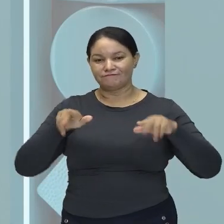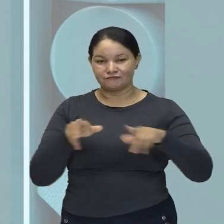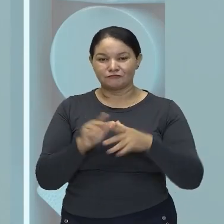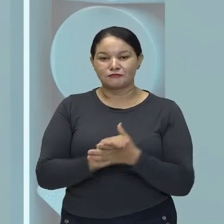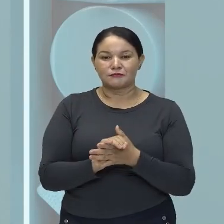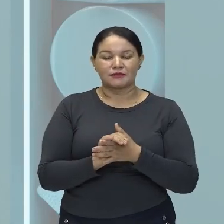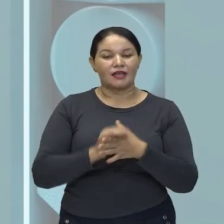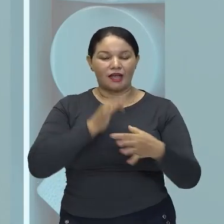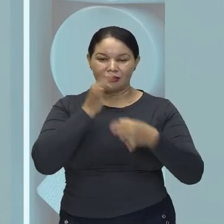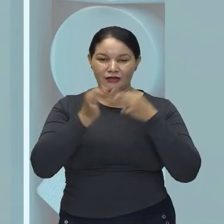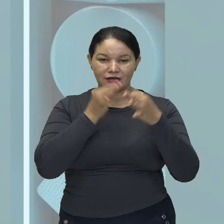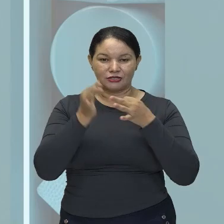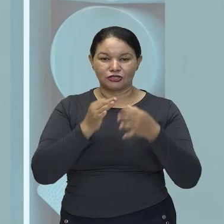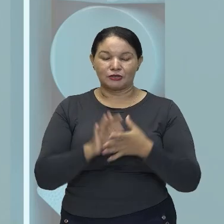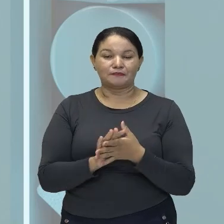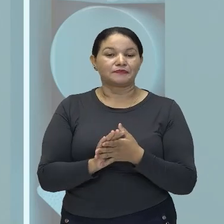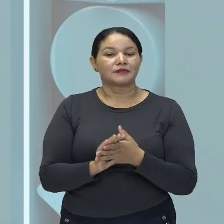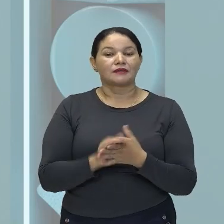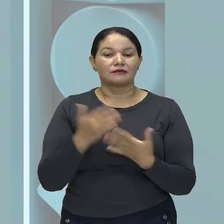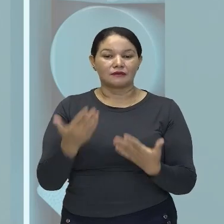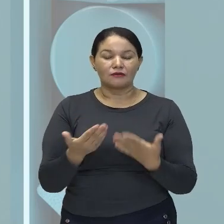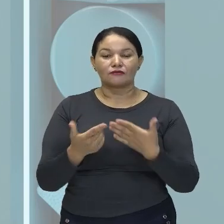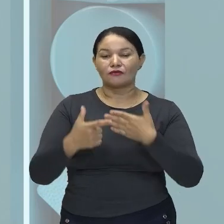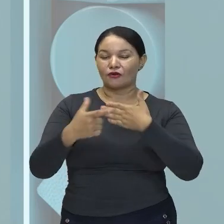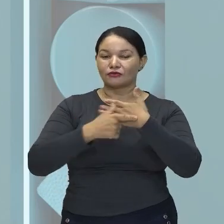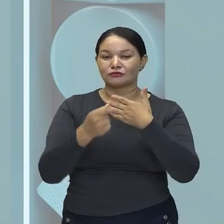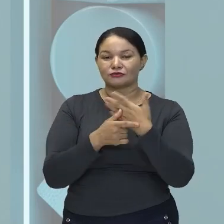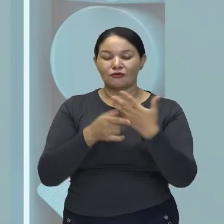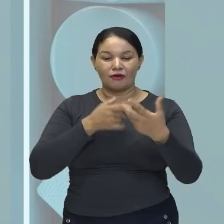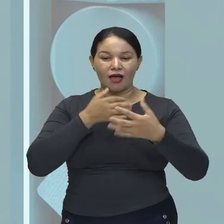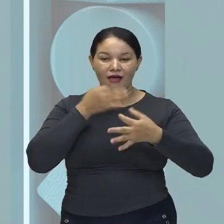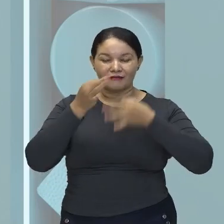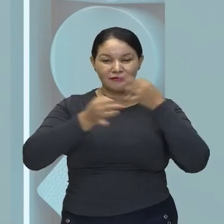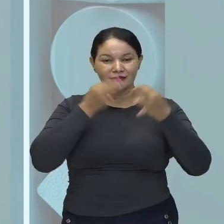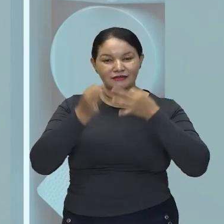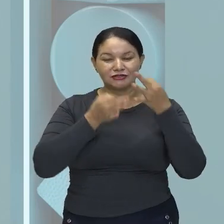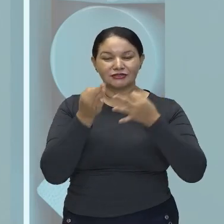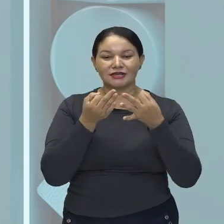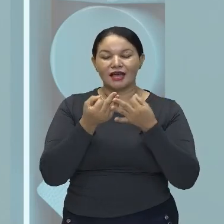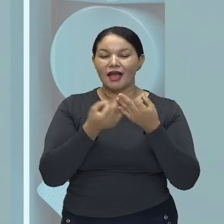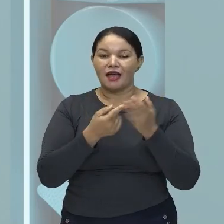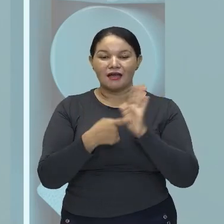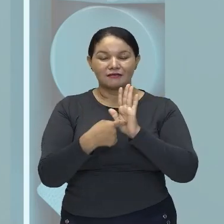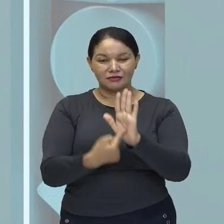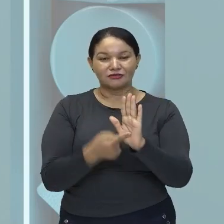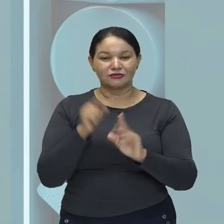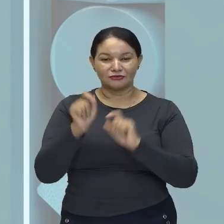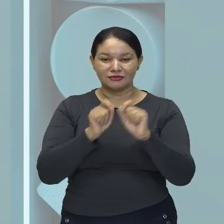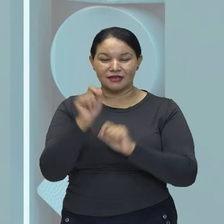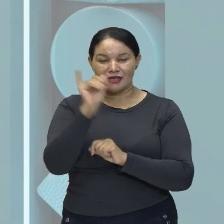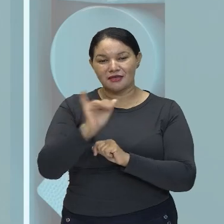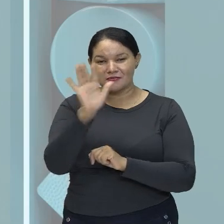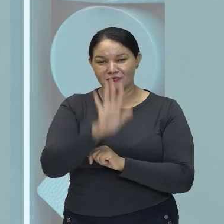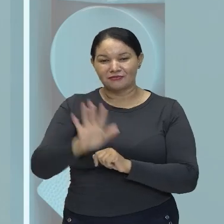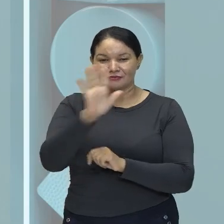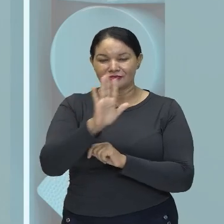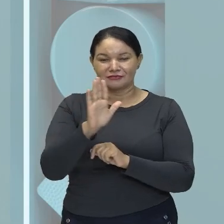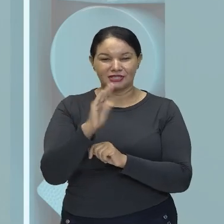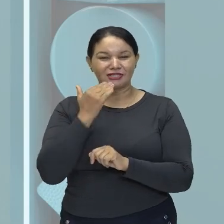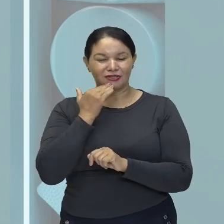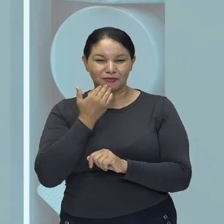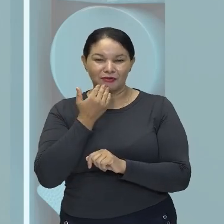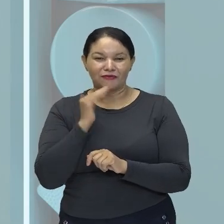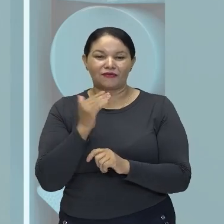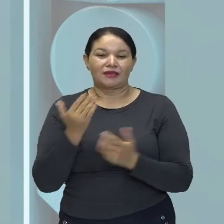momento. E ao criticar, ele vai apresentar imagens de deformidade, uma realidade deformada, ok?